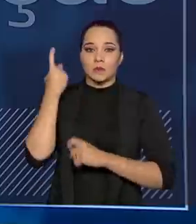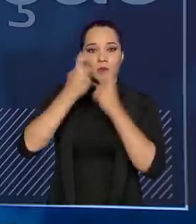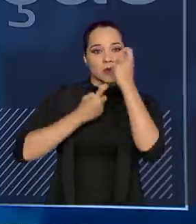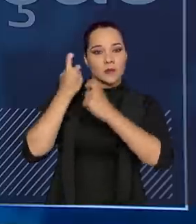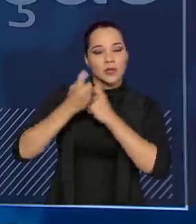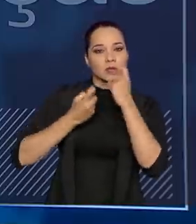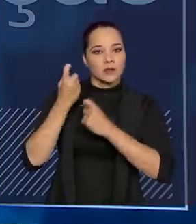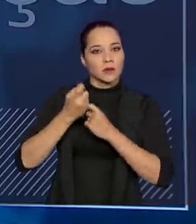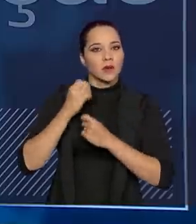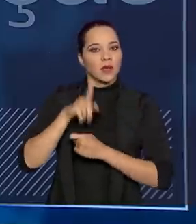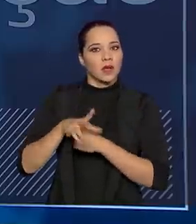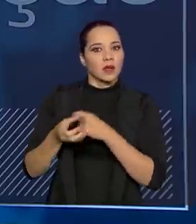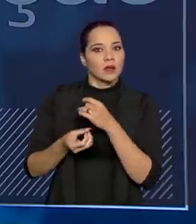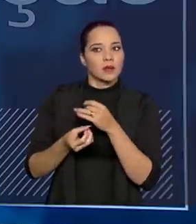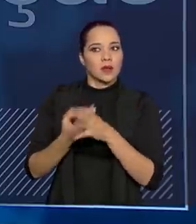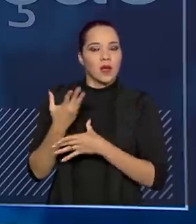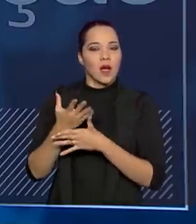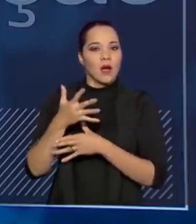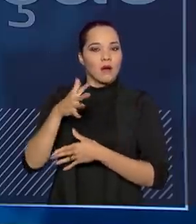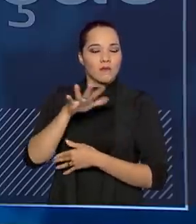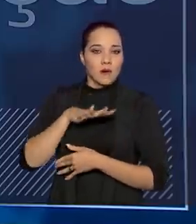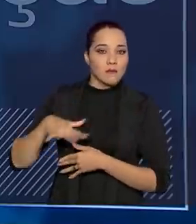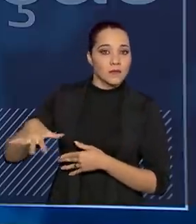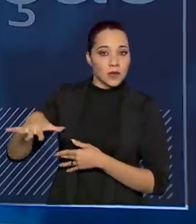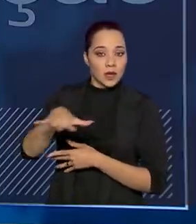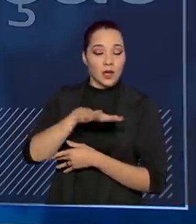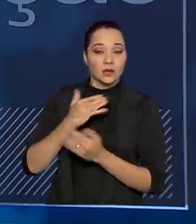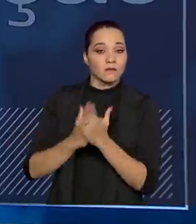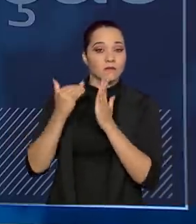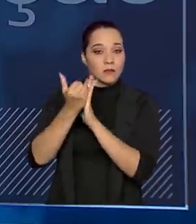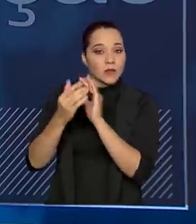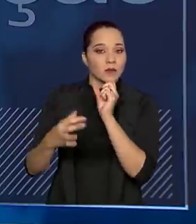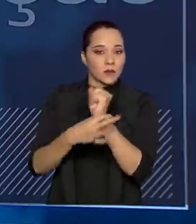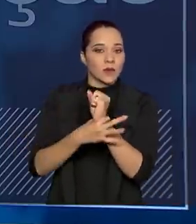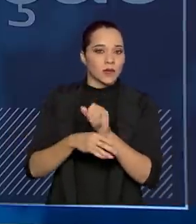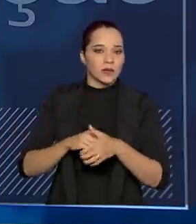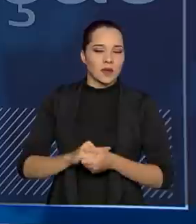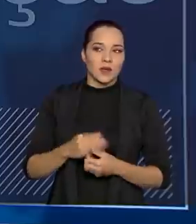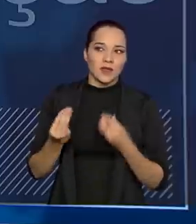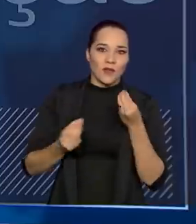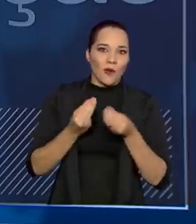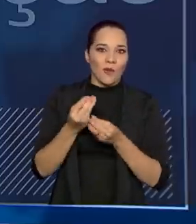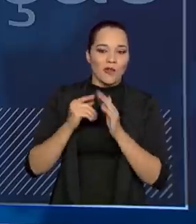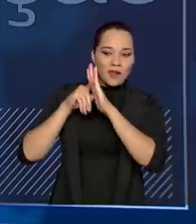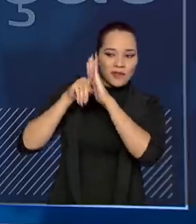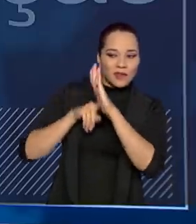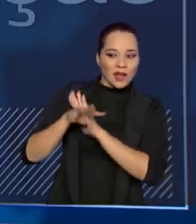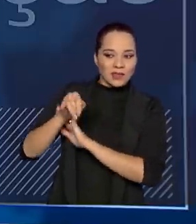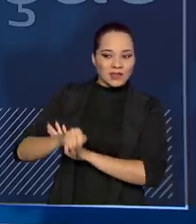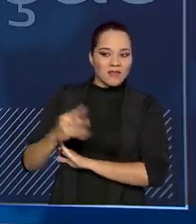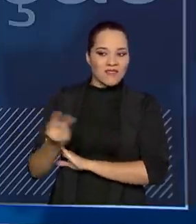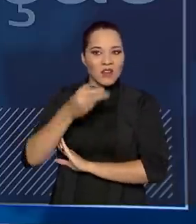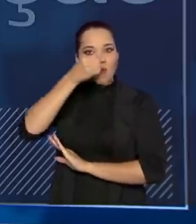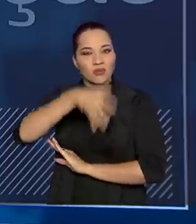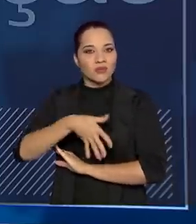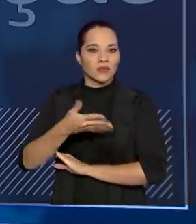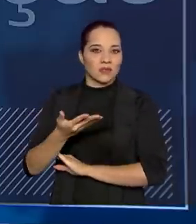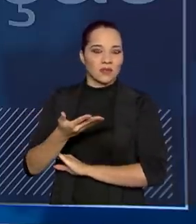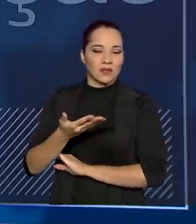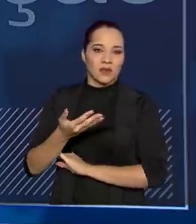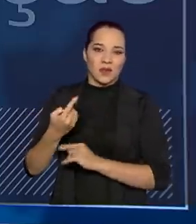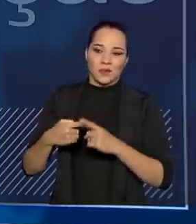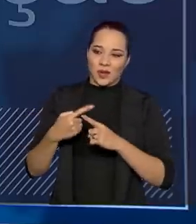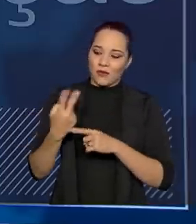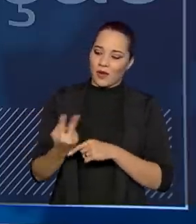era criar um ambiente de maior segurança, né? Então, como que nós vamos verificar uma abusividade? Porque uma coisa é o preço